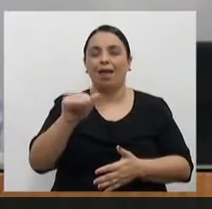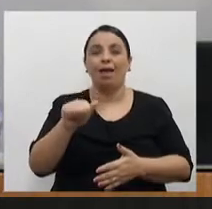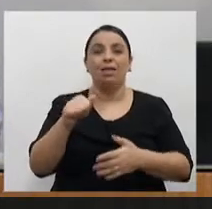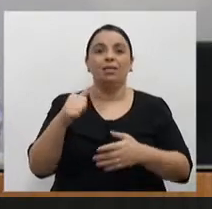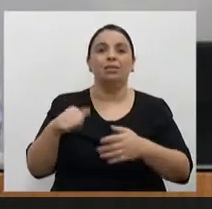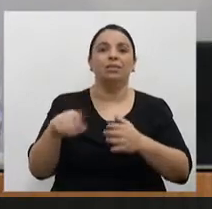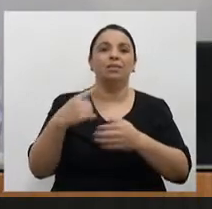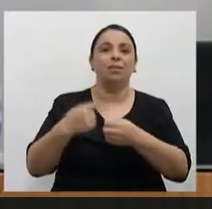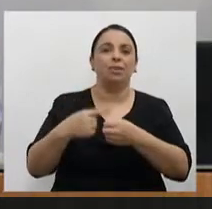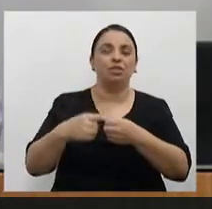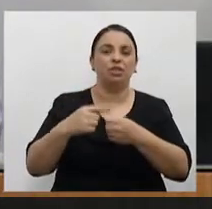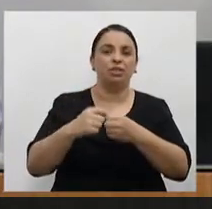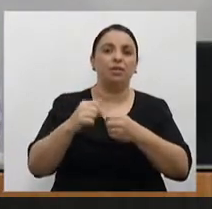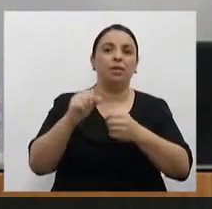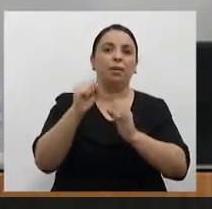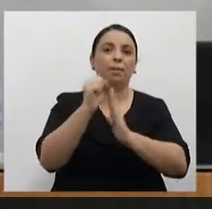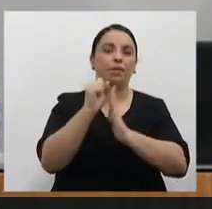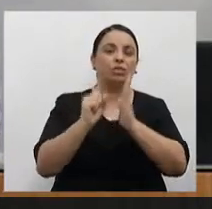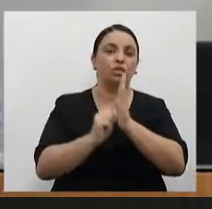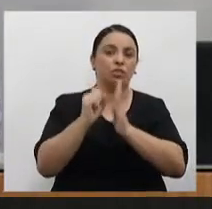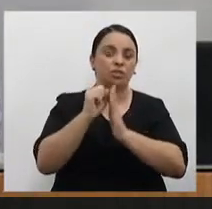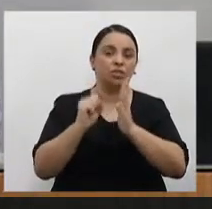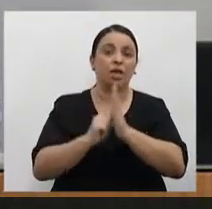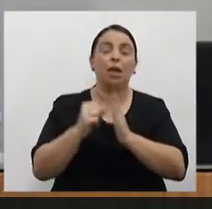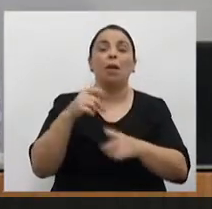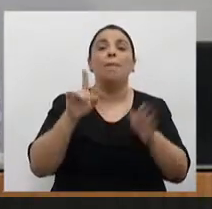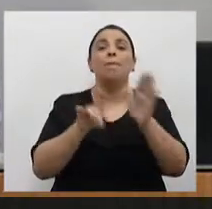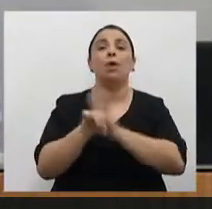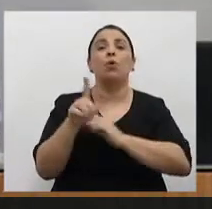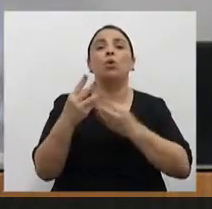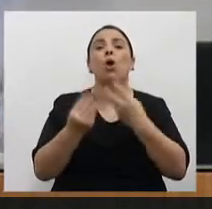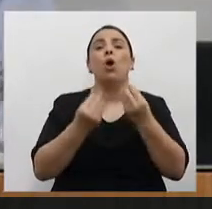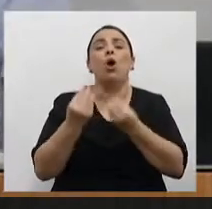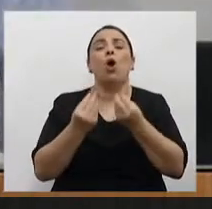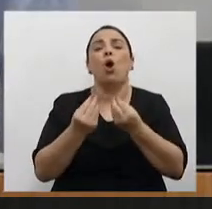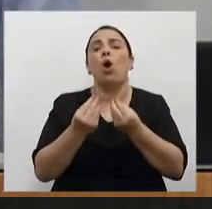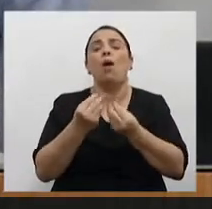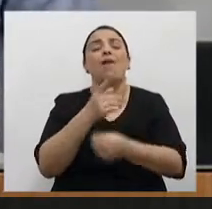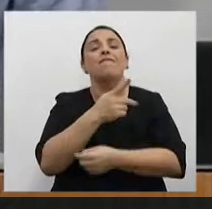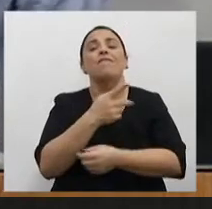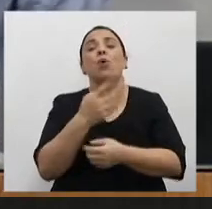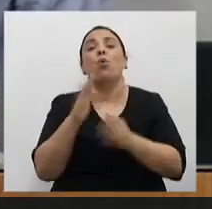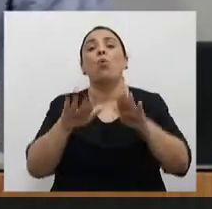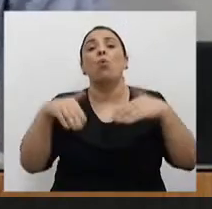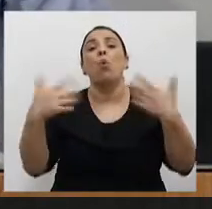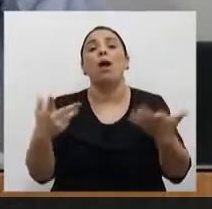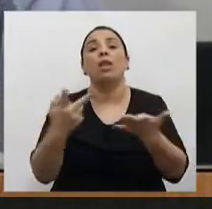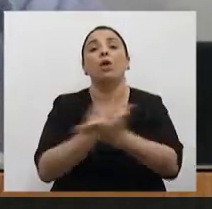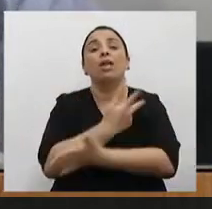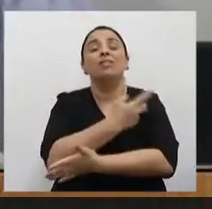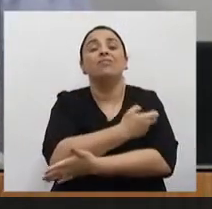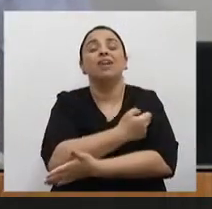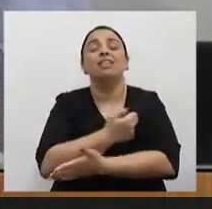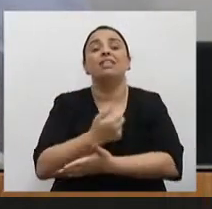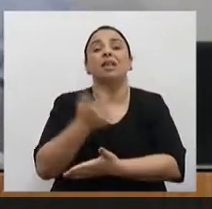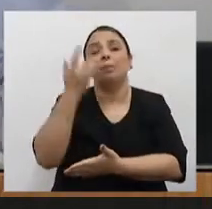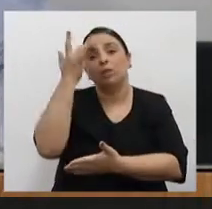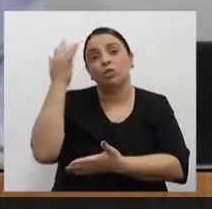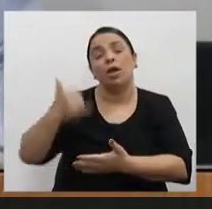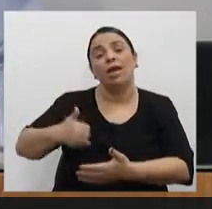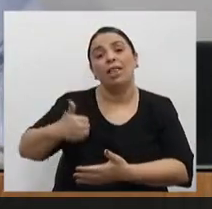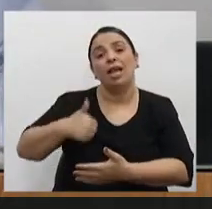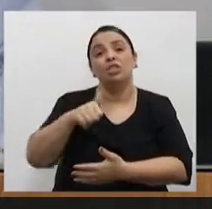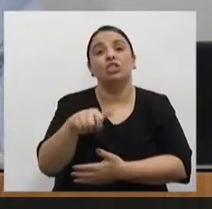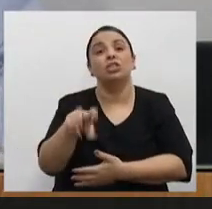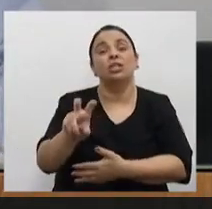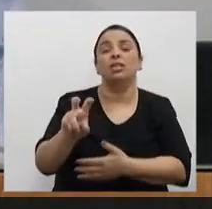vacina para os deficientes acima de 15 anos. Acho que isso é importante também, depois a gente esclarecer aí pelos membros do governo, se está aí